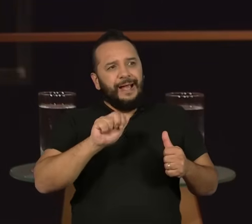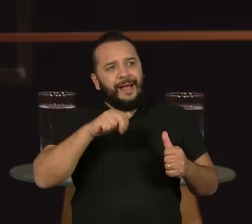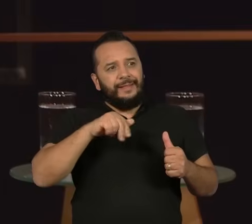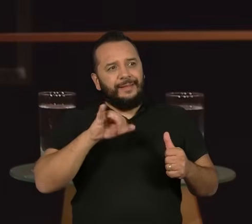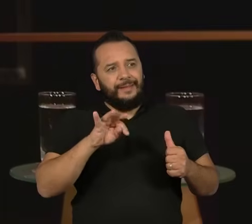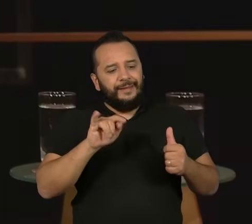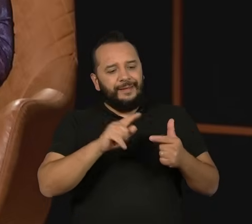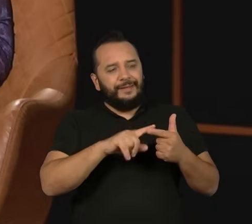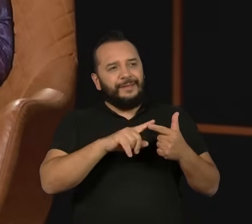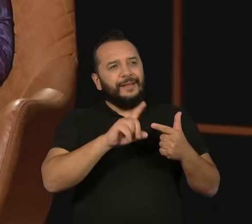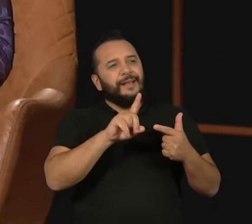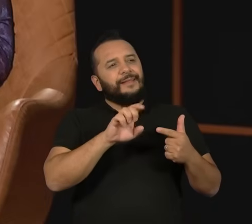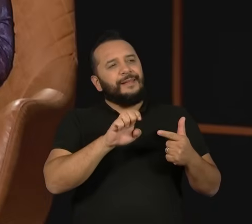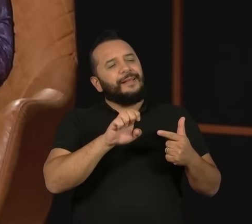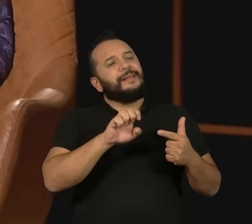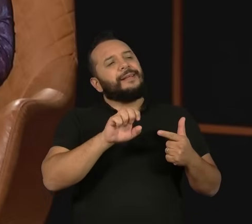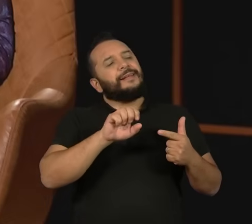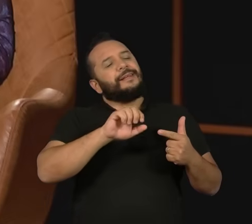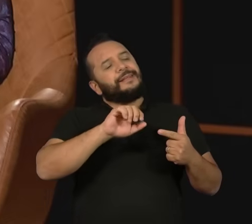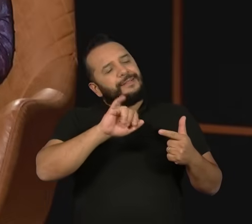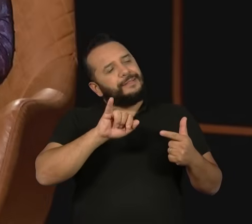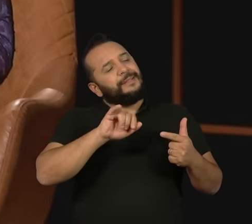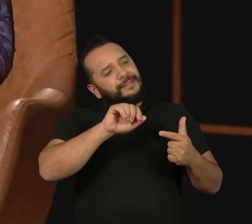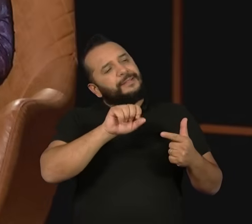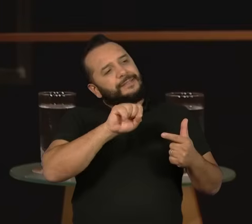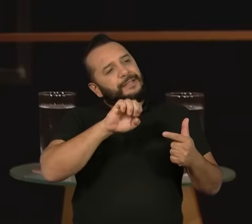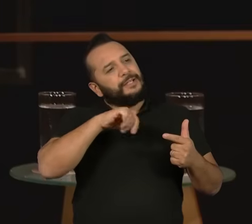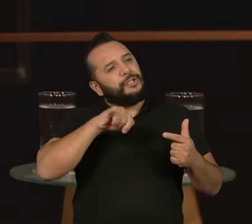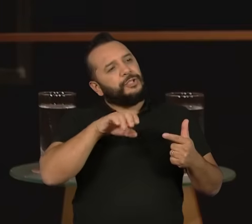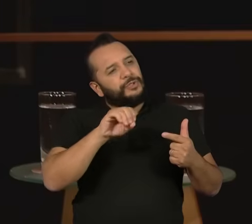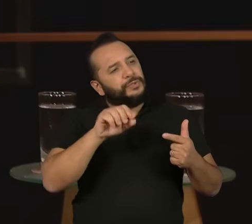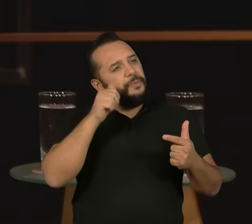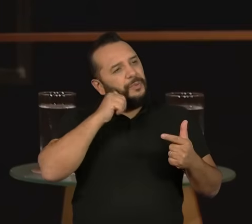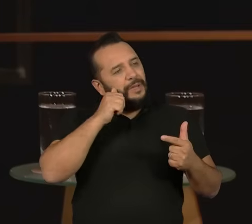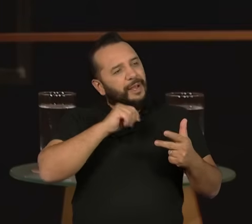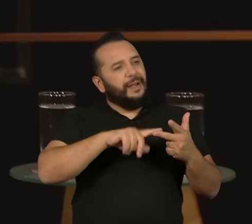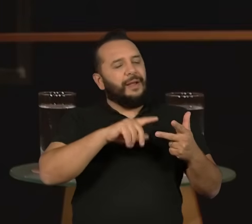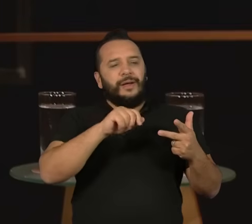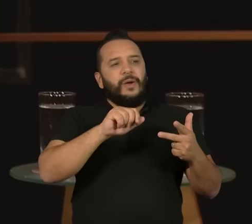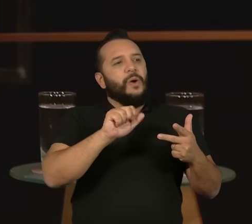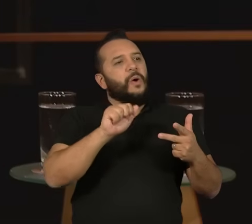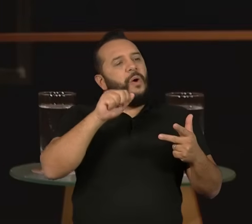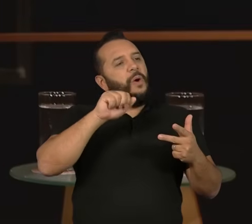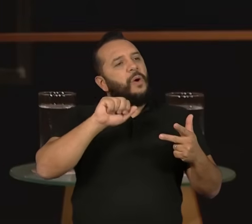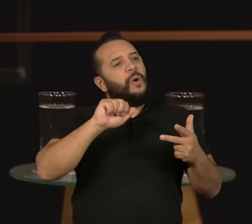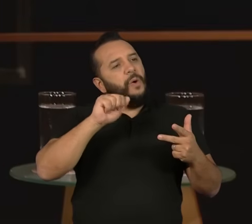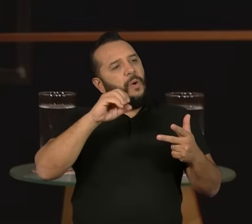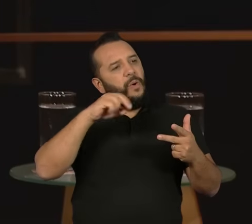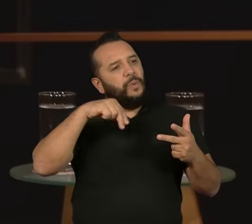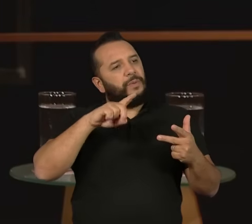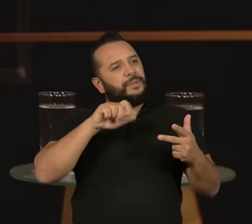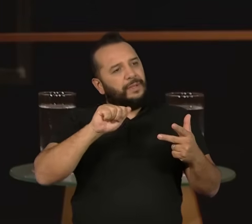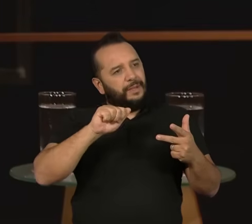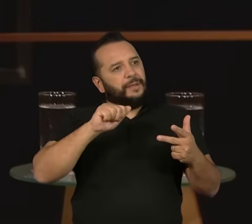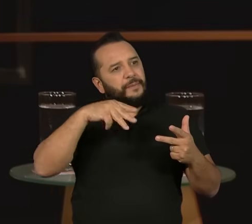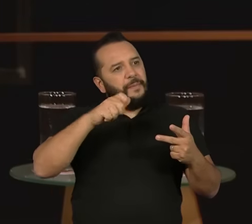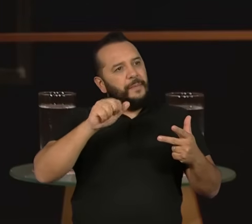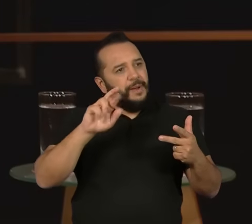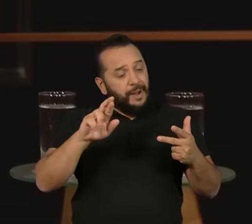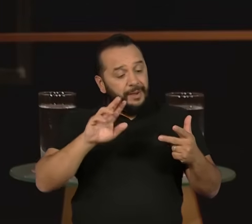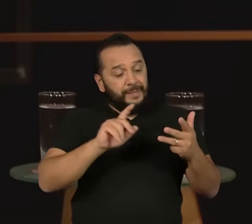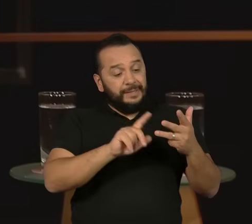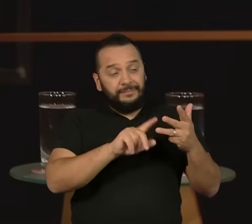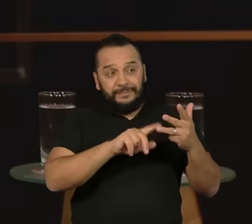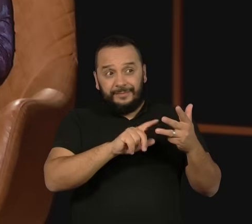Como uma Onda no Mar, Sete Pecados, só para citar algumas, né? Mas você disse que considera a série Coisa Mais Linda um dos